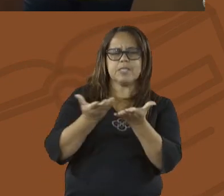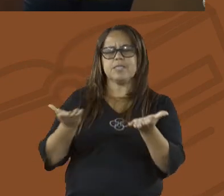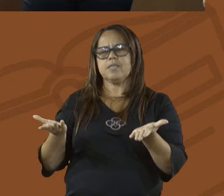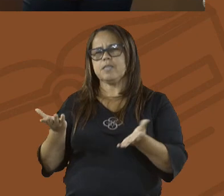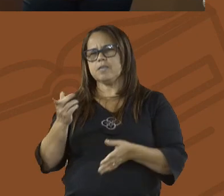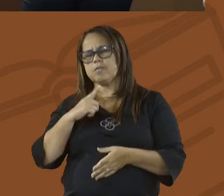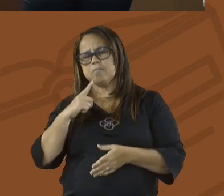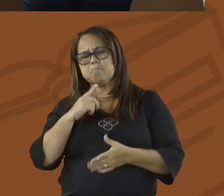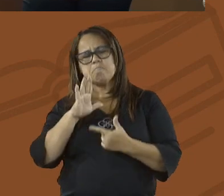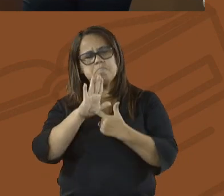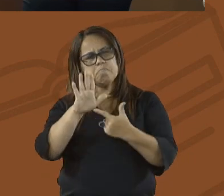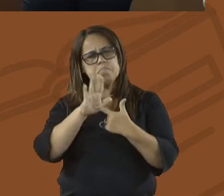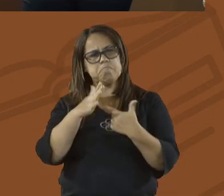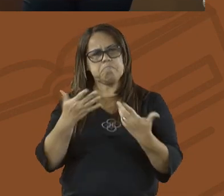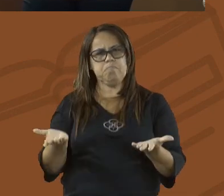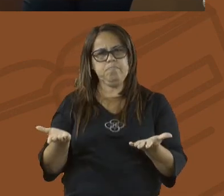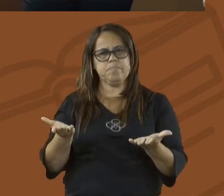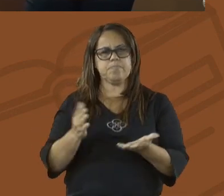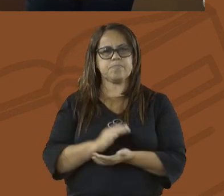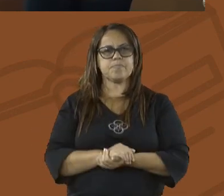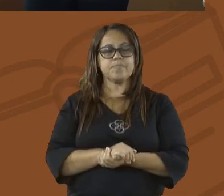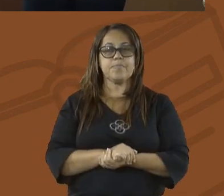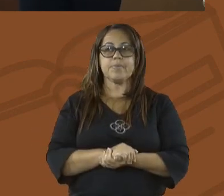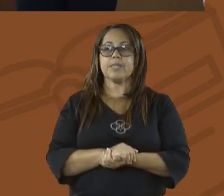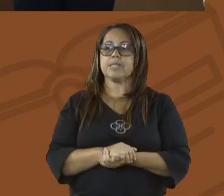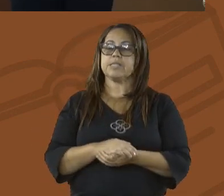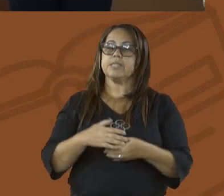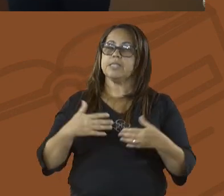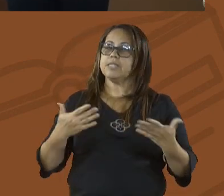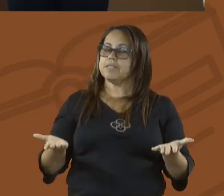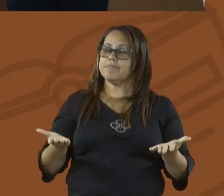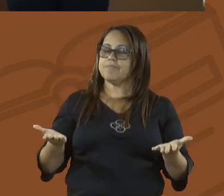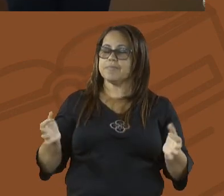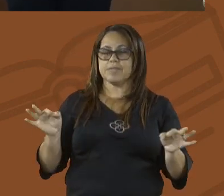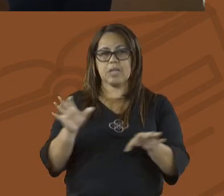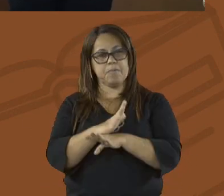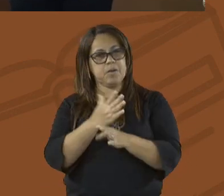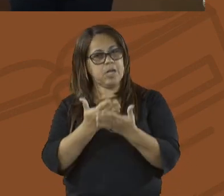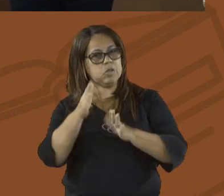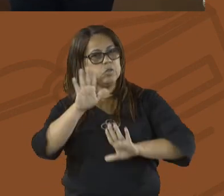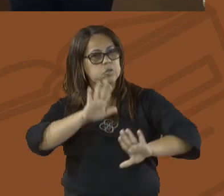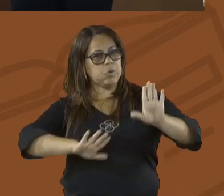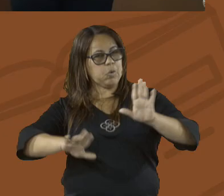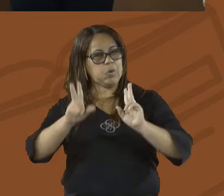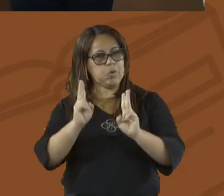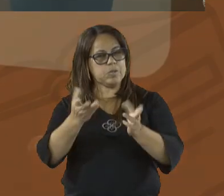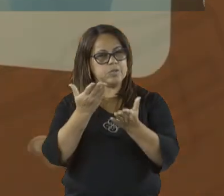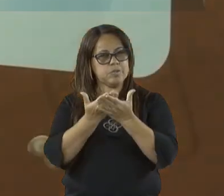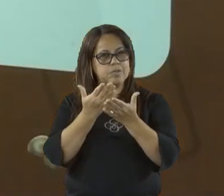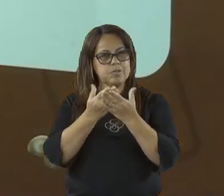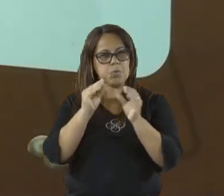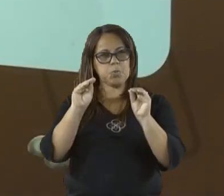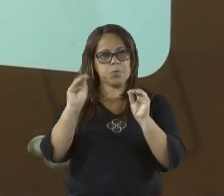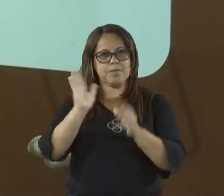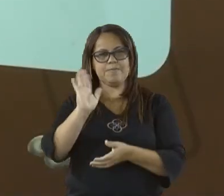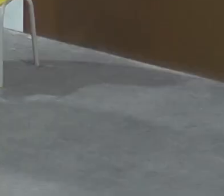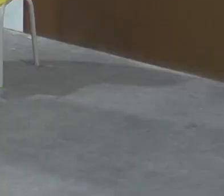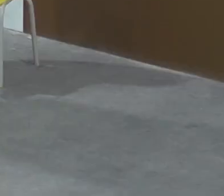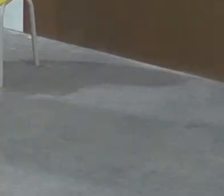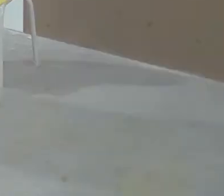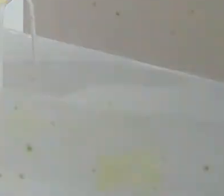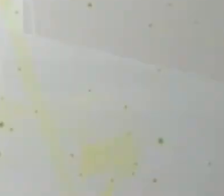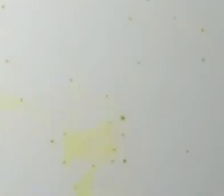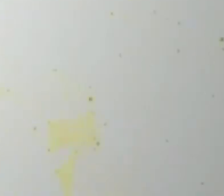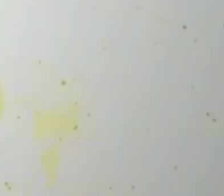que Chaminézinho trouxe pra gente ver. Então, gente, por hoje é só. Se cuidem, continuem os estudos. Beijão e tchau, tchau.